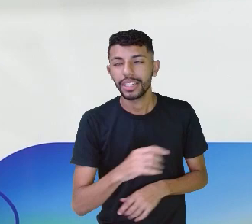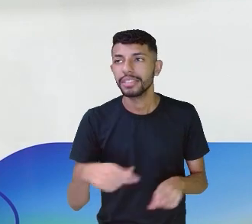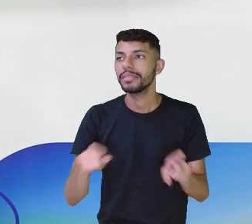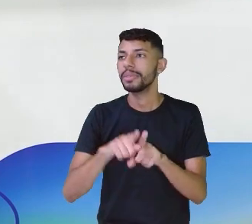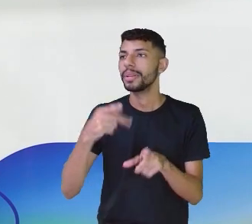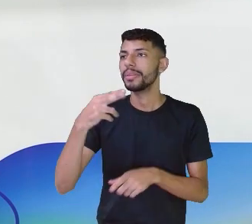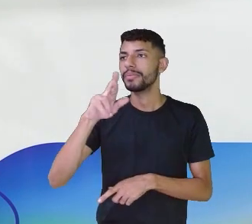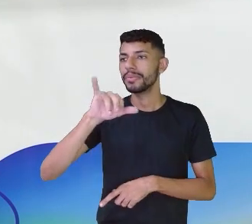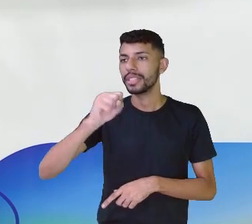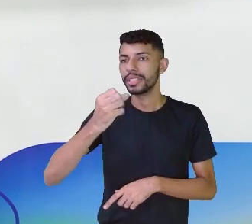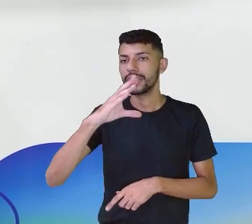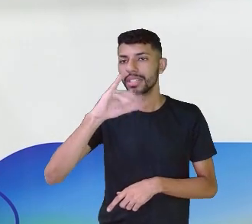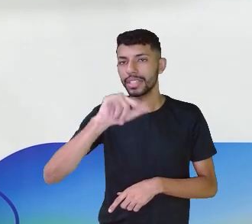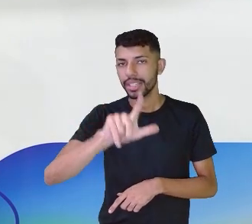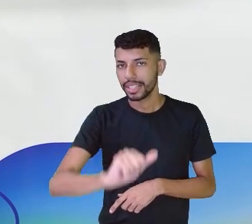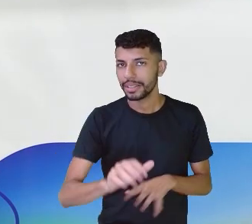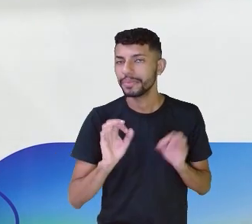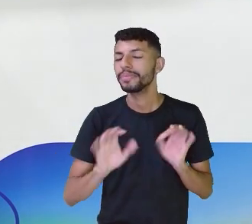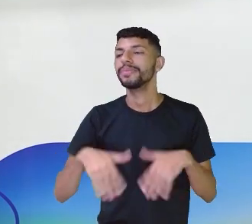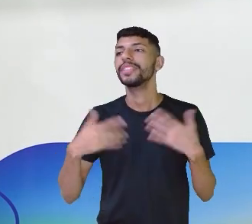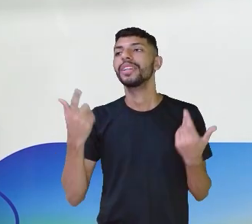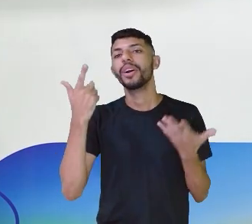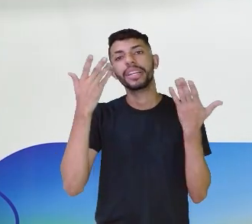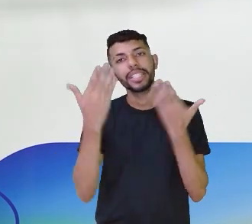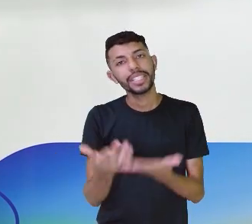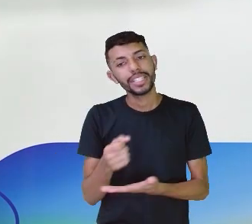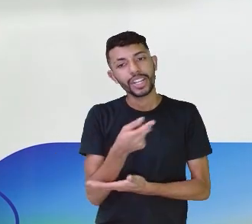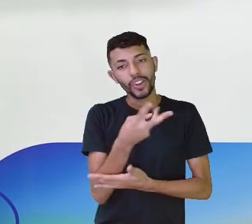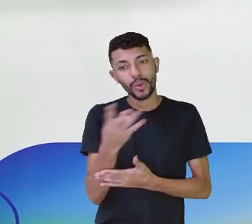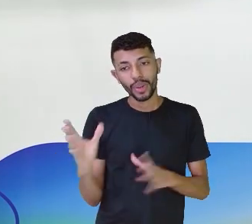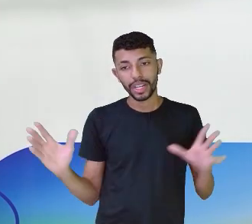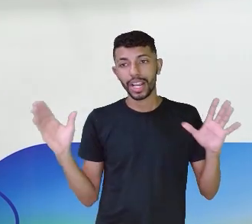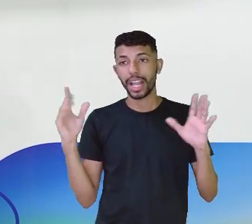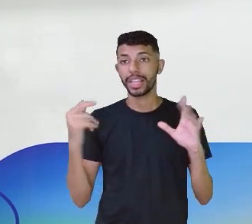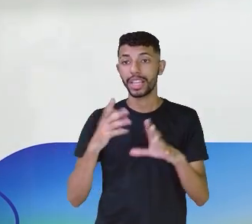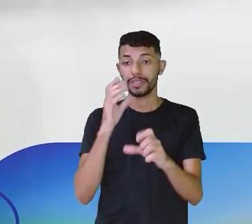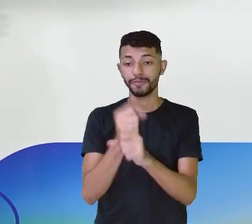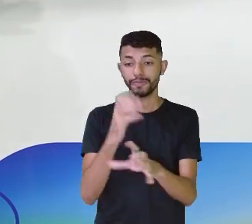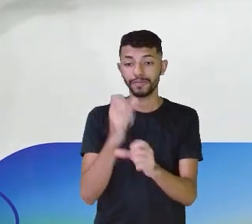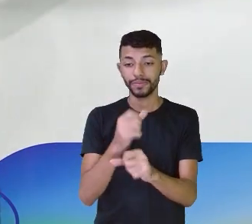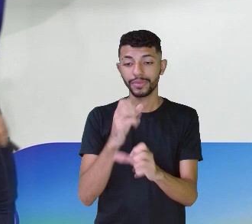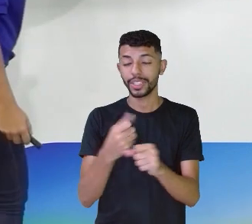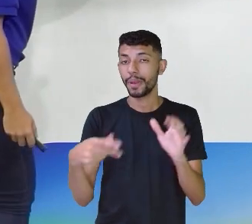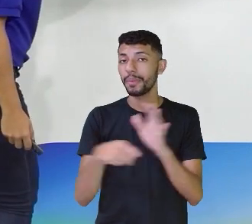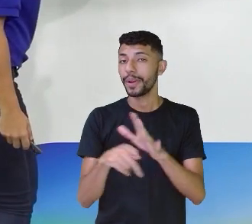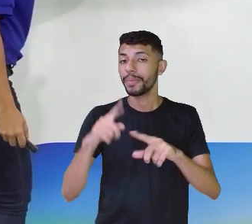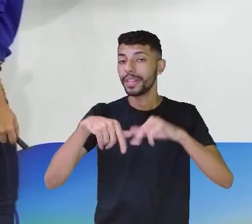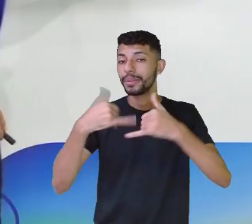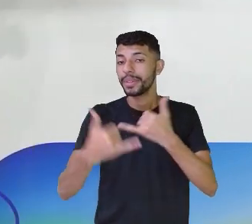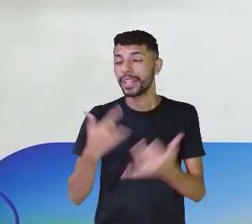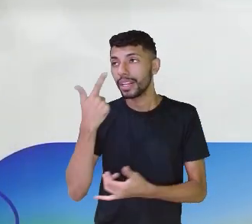Priscila também. A quantidade total de brinquedos, quinto ano,